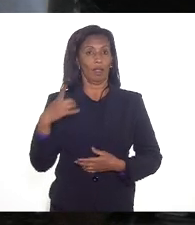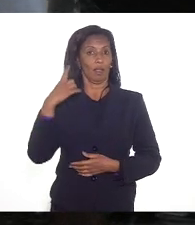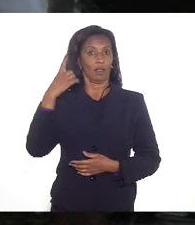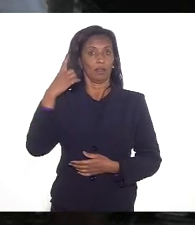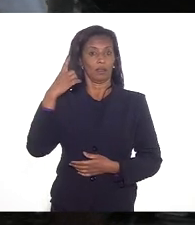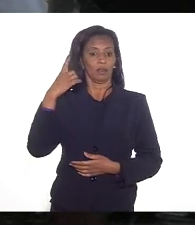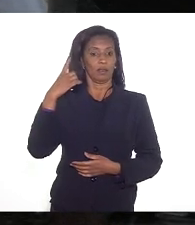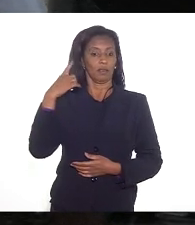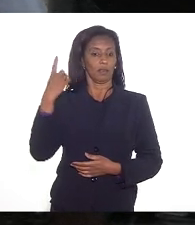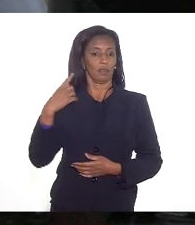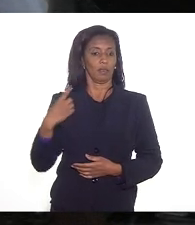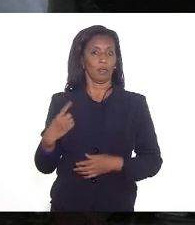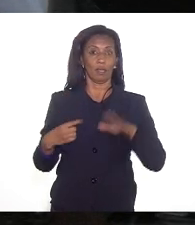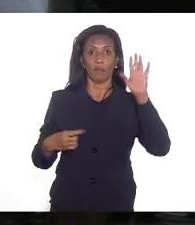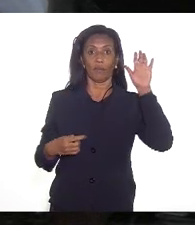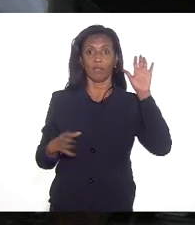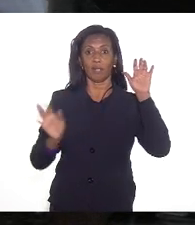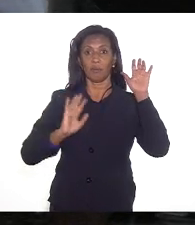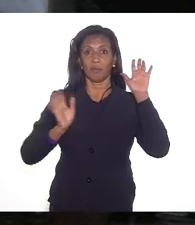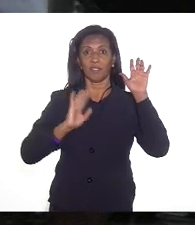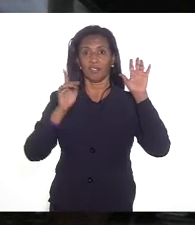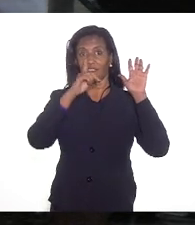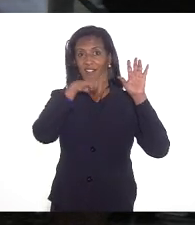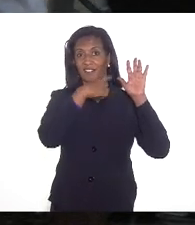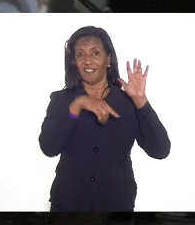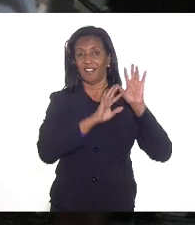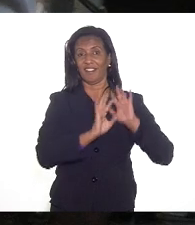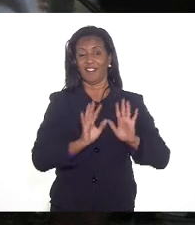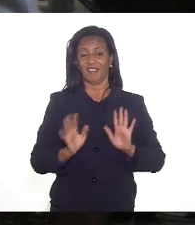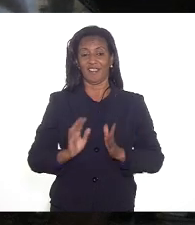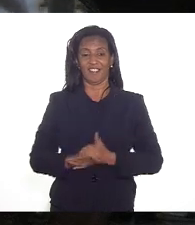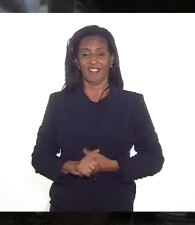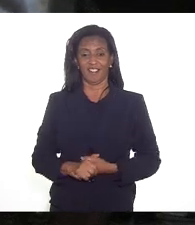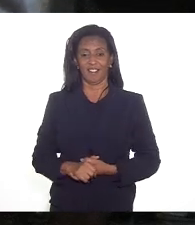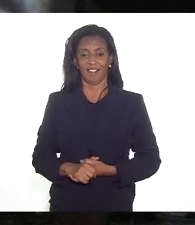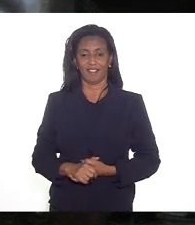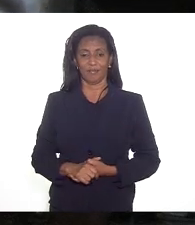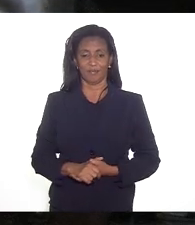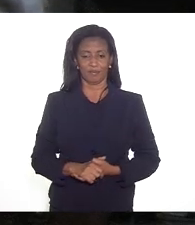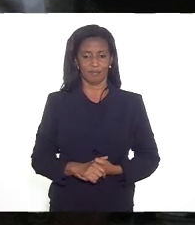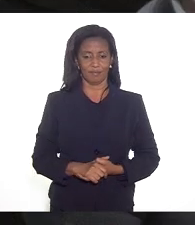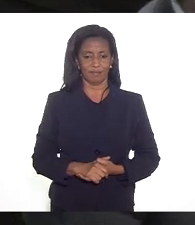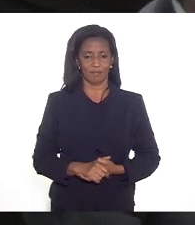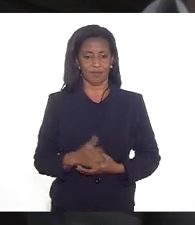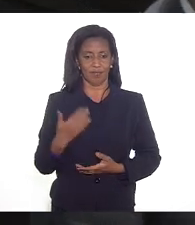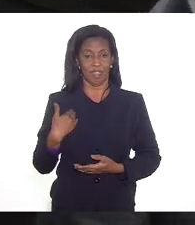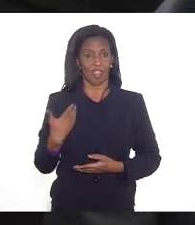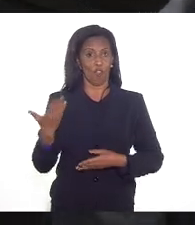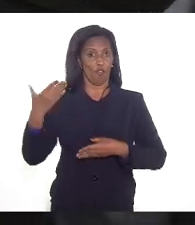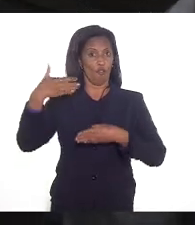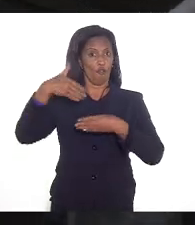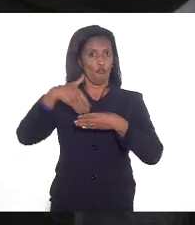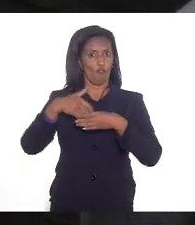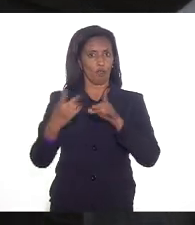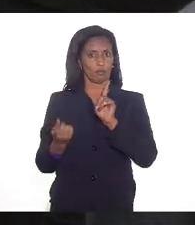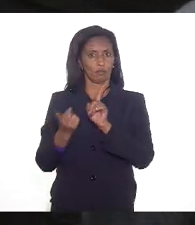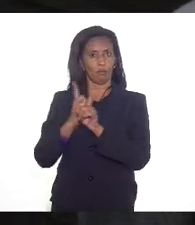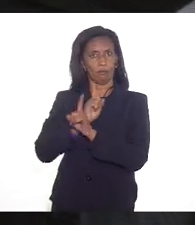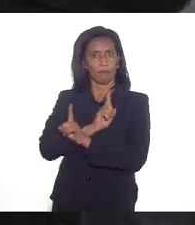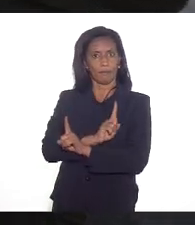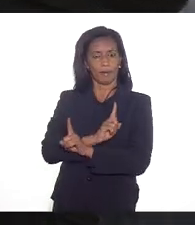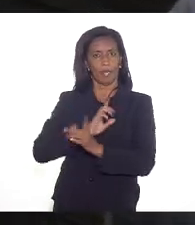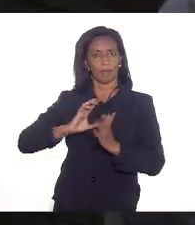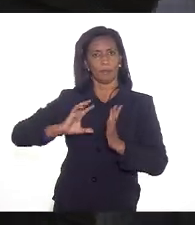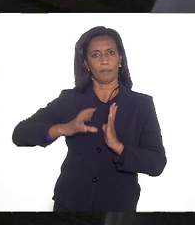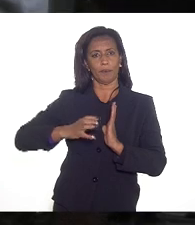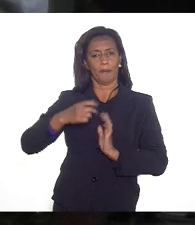Dani não tava levantando a mão para isso não é o que corretora e eu gostaria de consignar voto contrário da bancada do PSOL